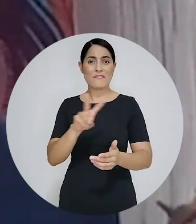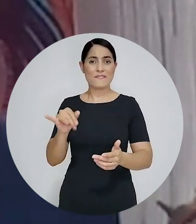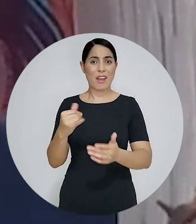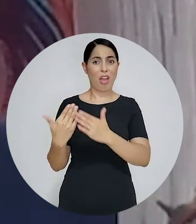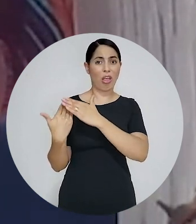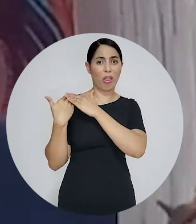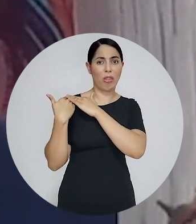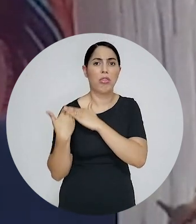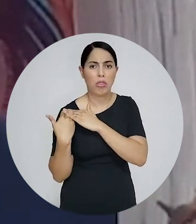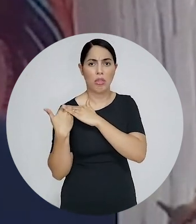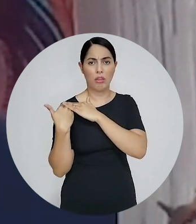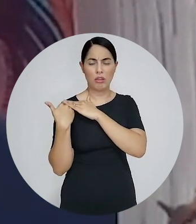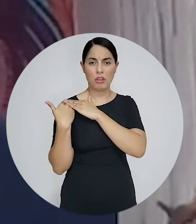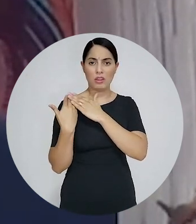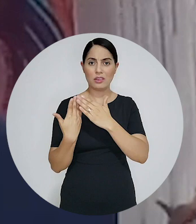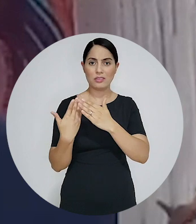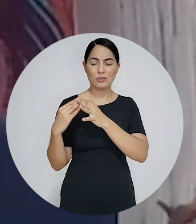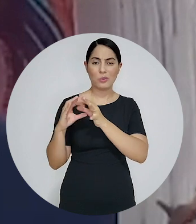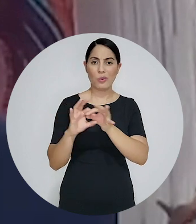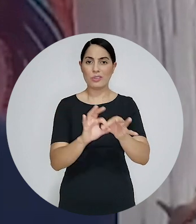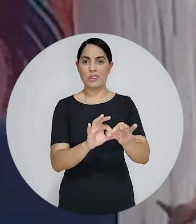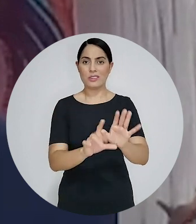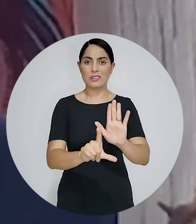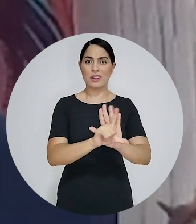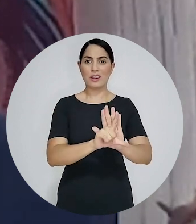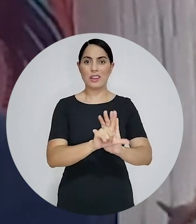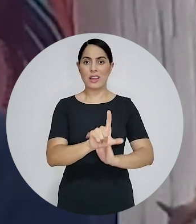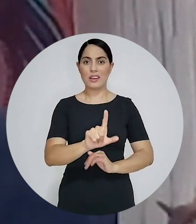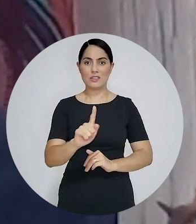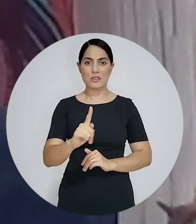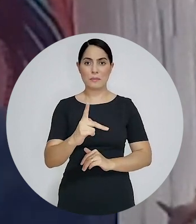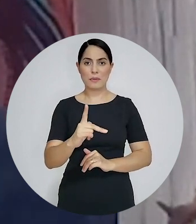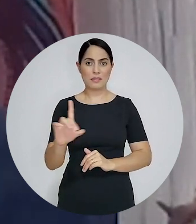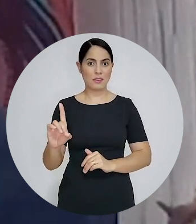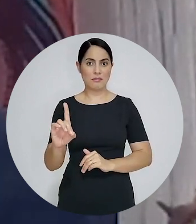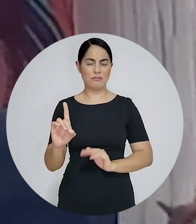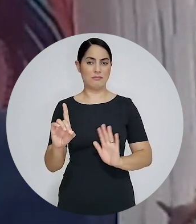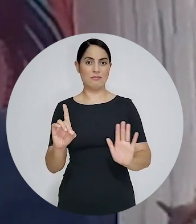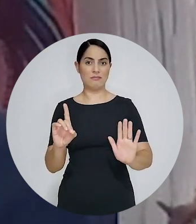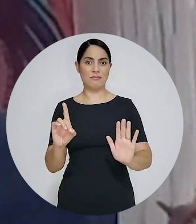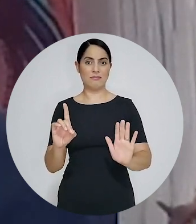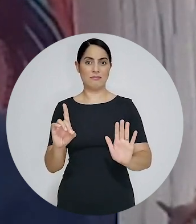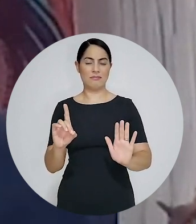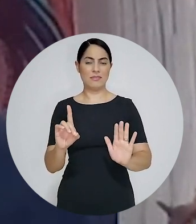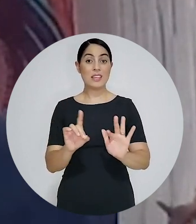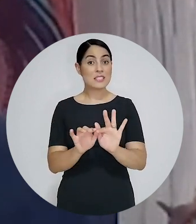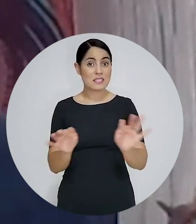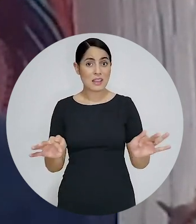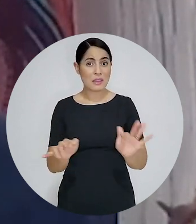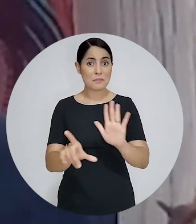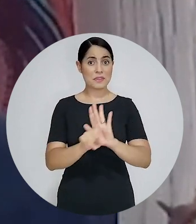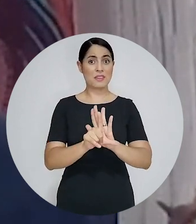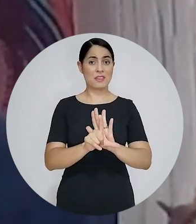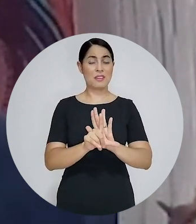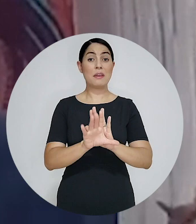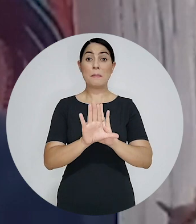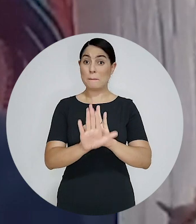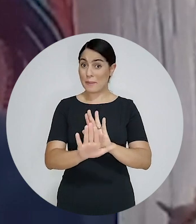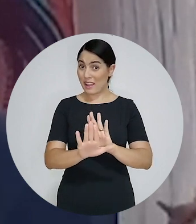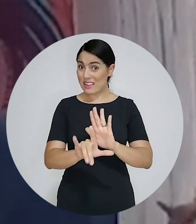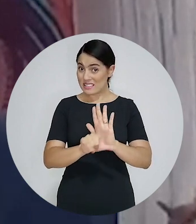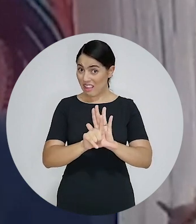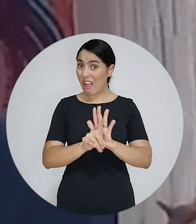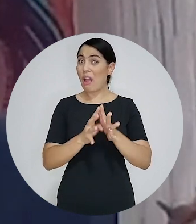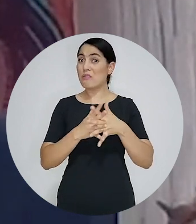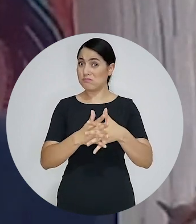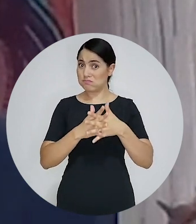ombros dessas pessoas uma responsabilidade de uma adequação a uma lei que não é uma lei trivial, não é uma lei simples. A LGPD é uma